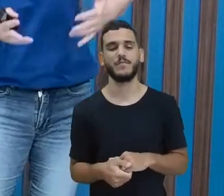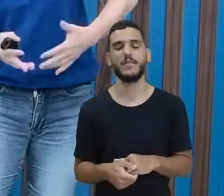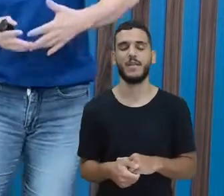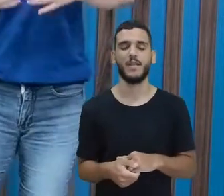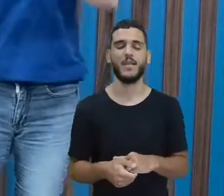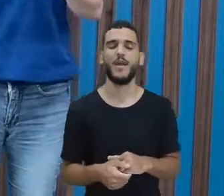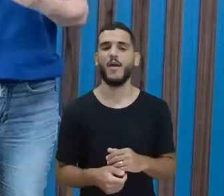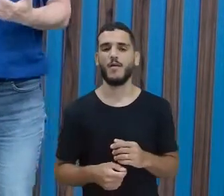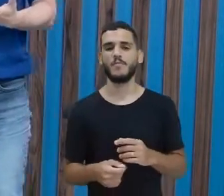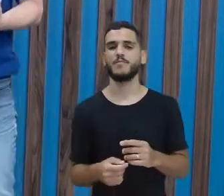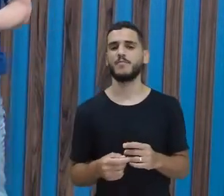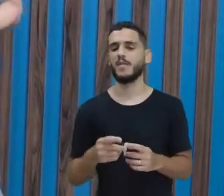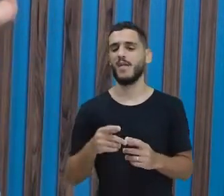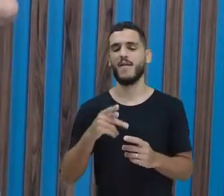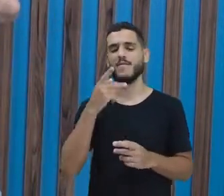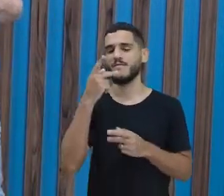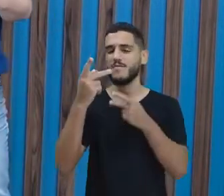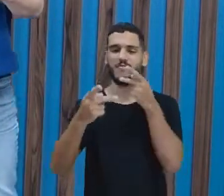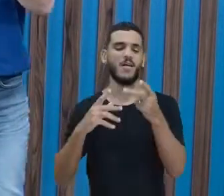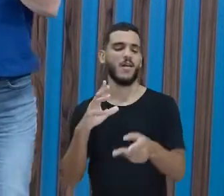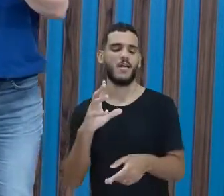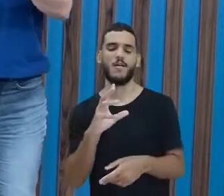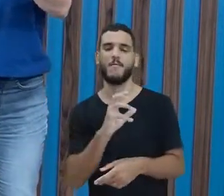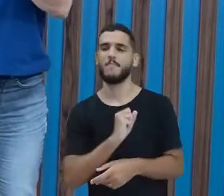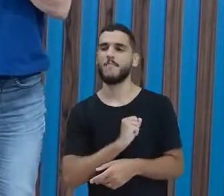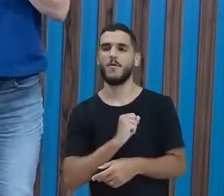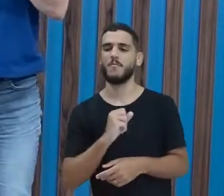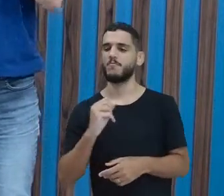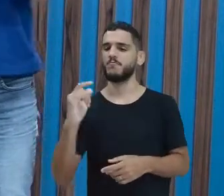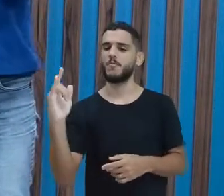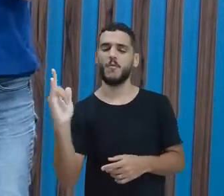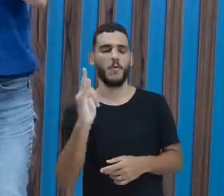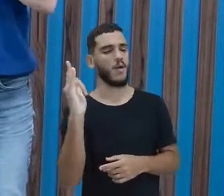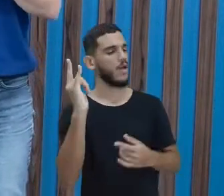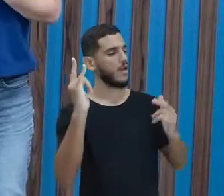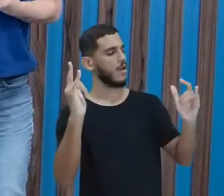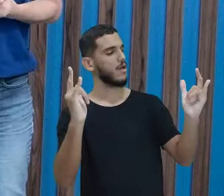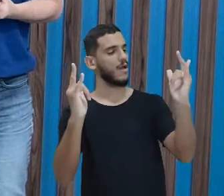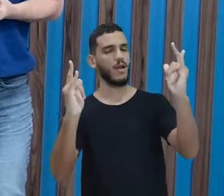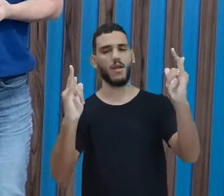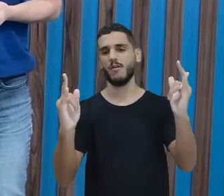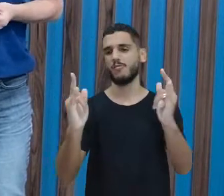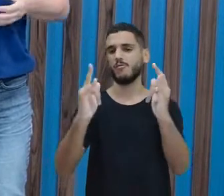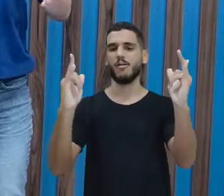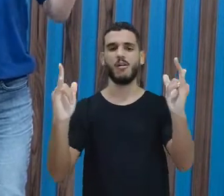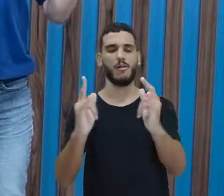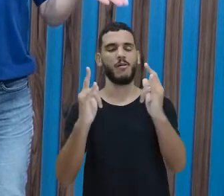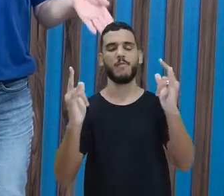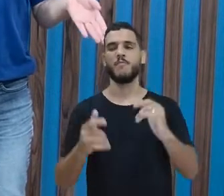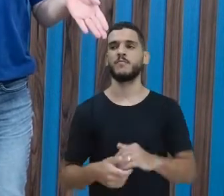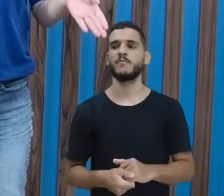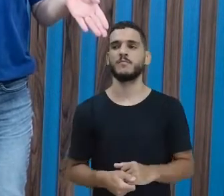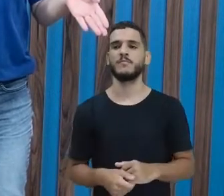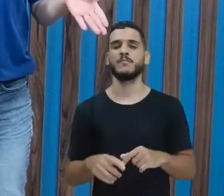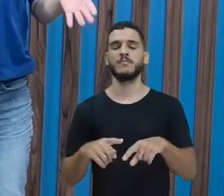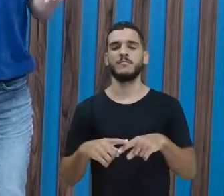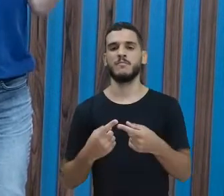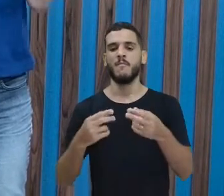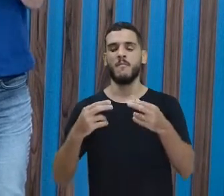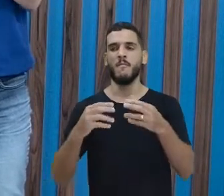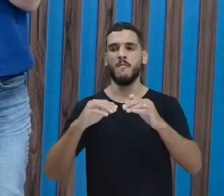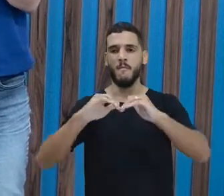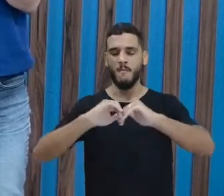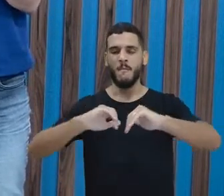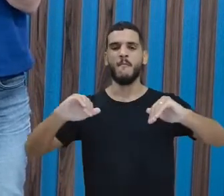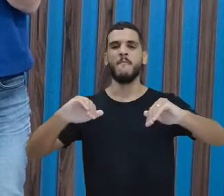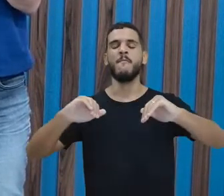Obrigado, esqueci a palavra agora, vê? Deu branco. Ele se declarando para o limoeiro e aí foi. Só que eles estavam muito separados. É como se